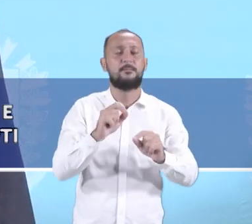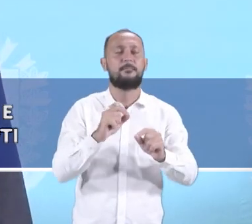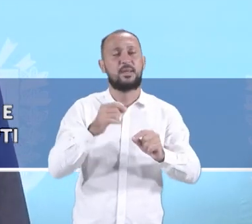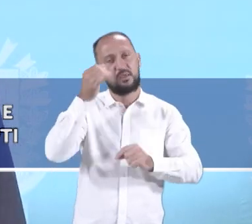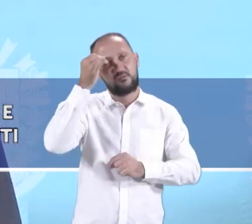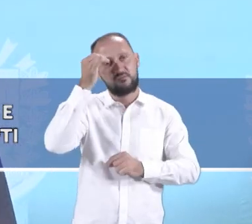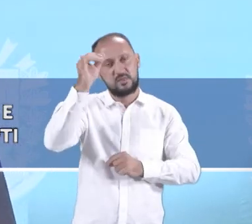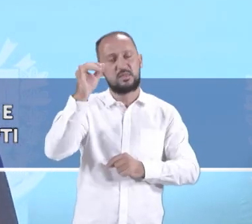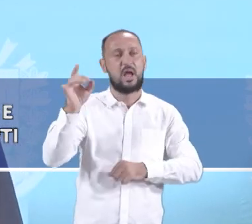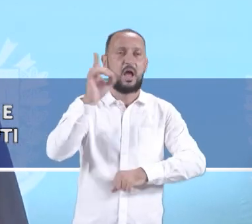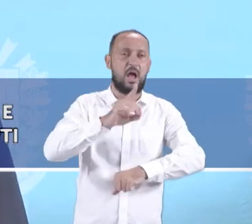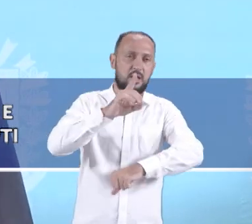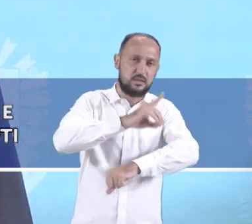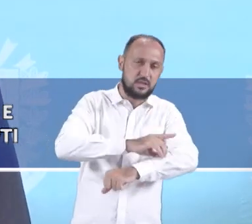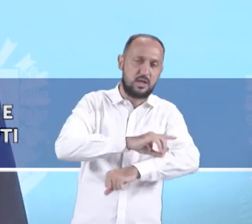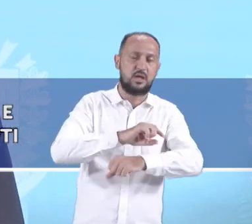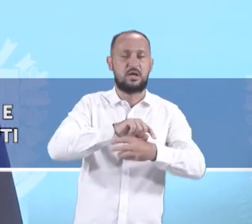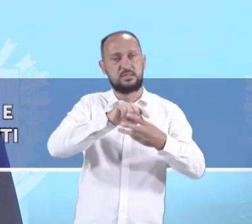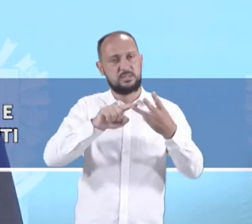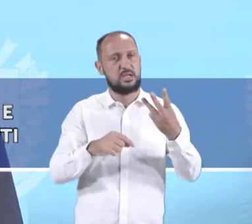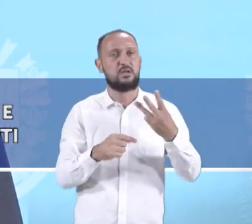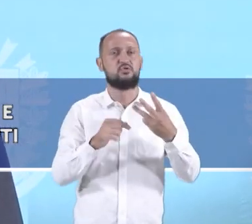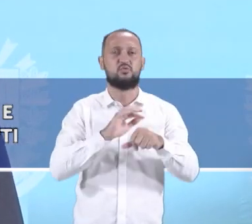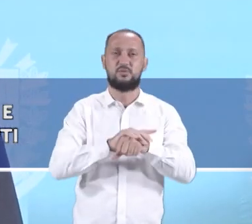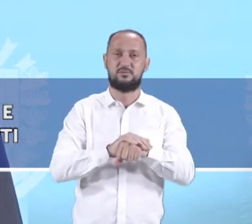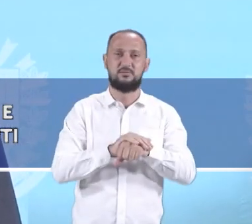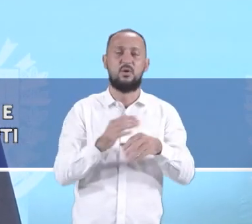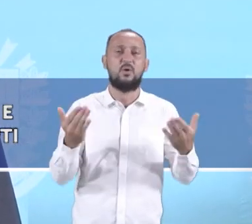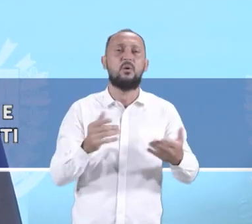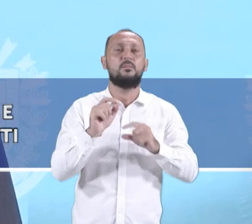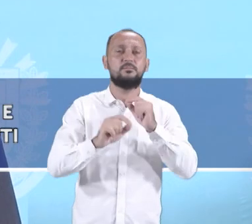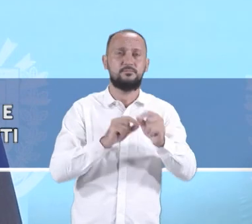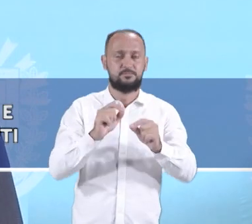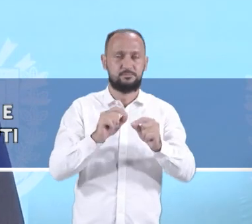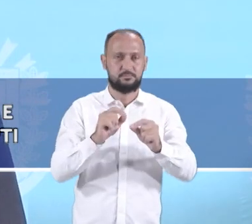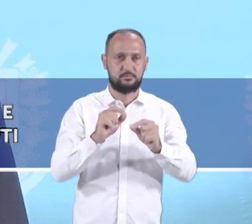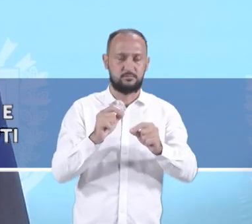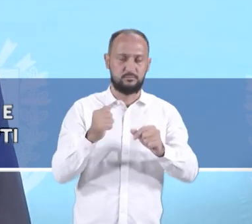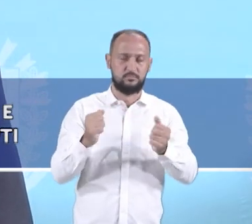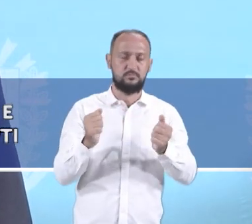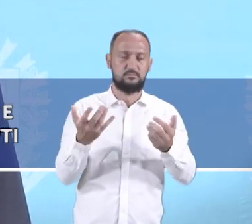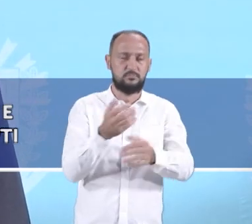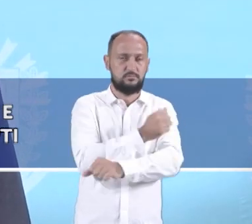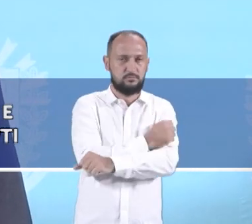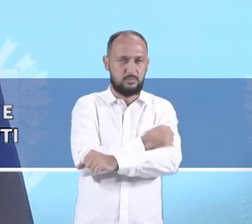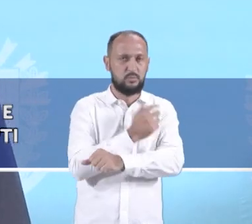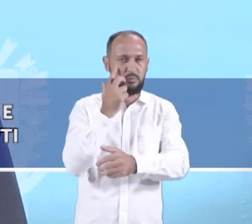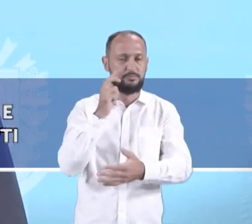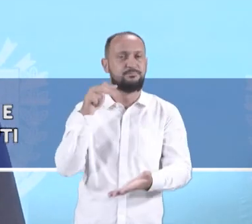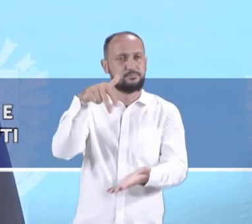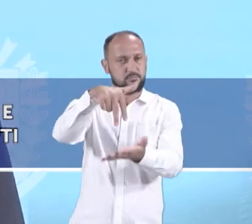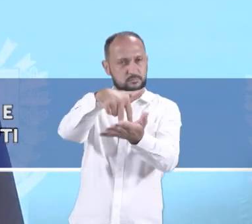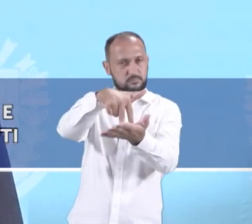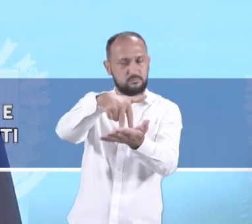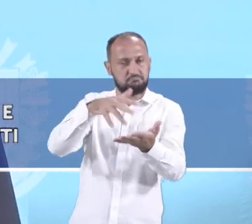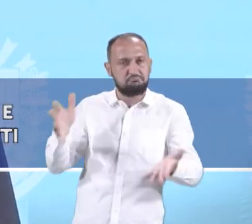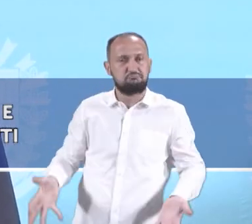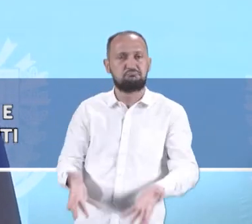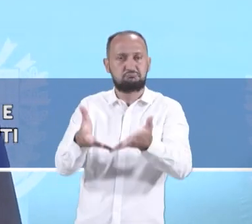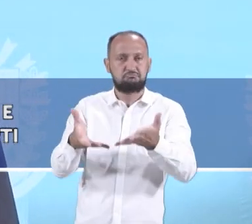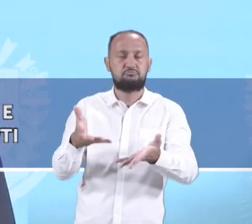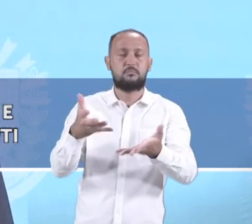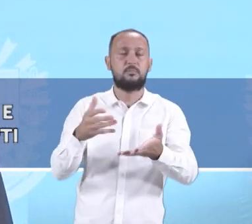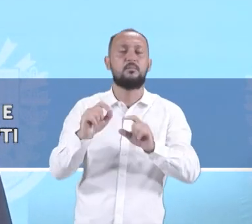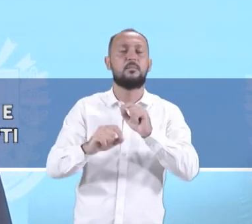na luta aí contra a dengue, a zika e o chikungunya. Então hoje os nossos alunos, dentro desse protagonismo que nós